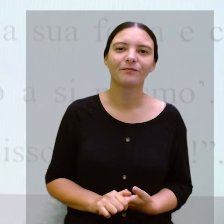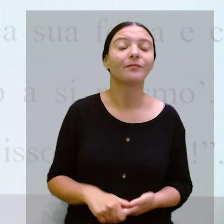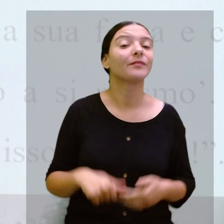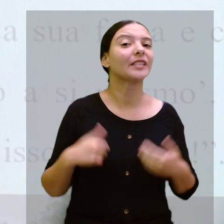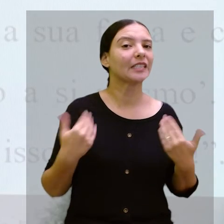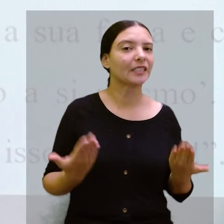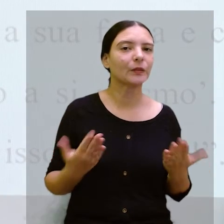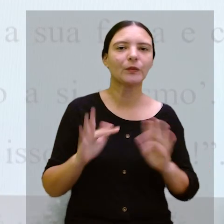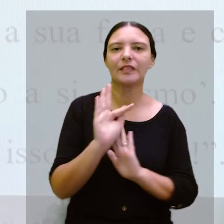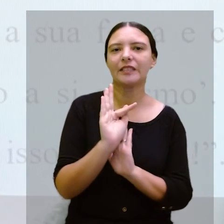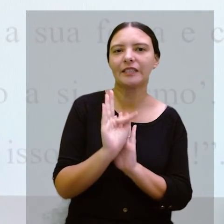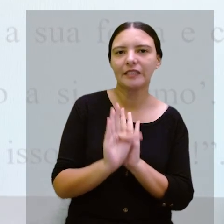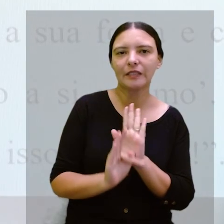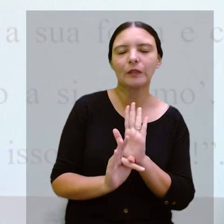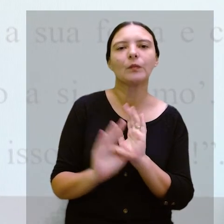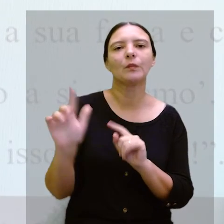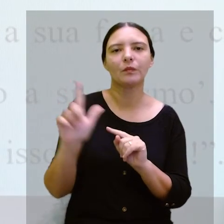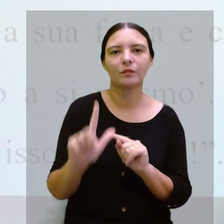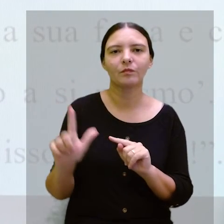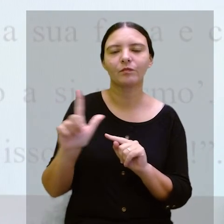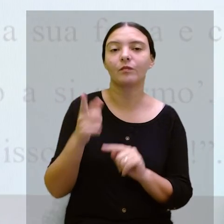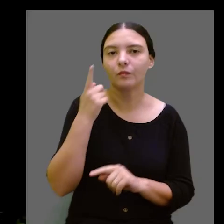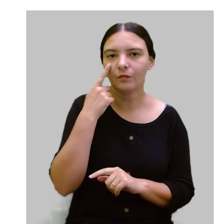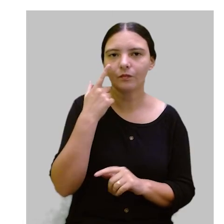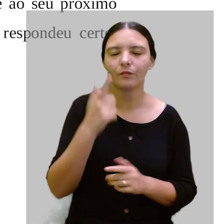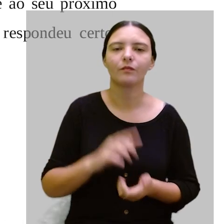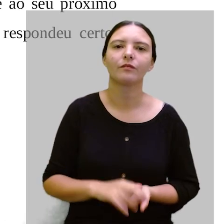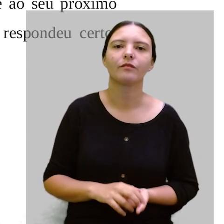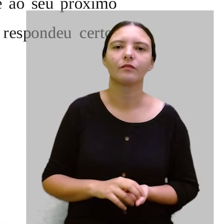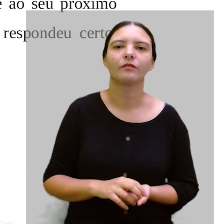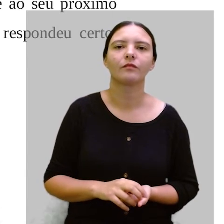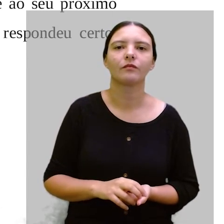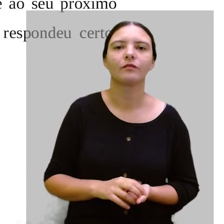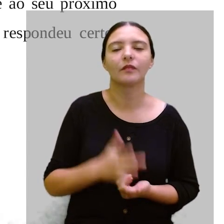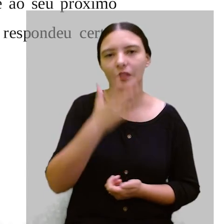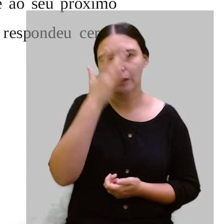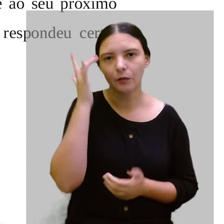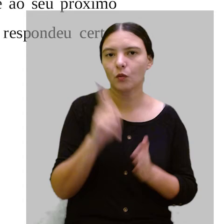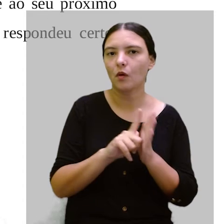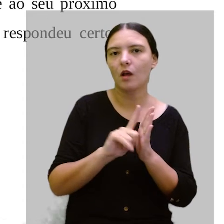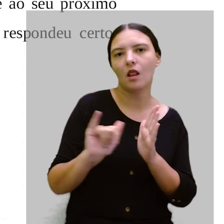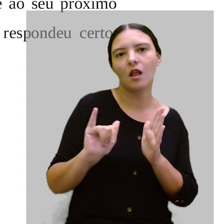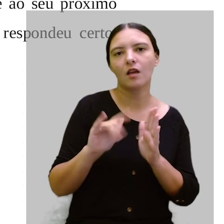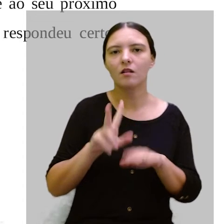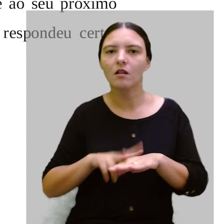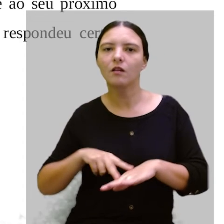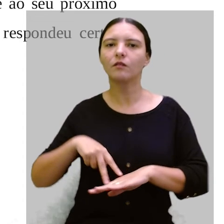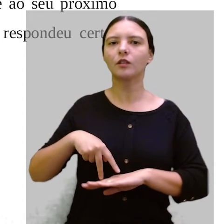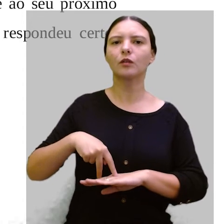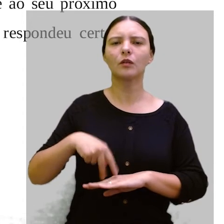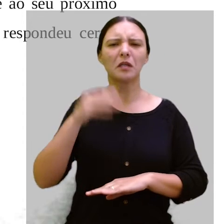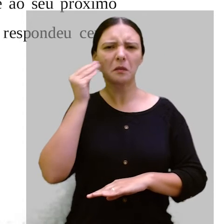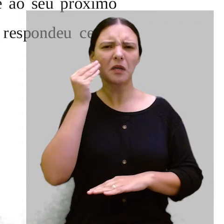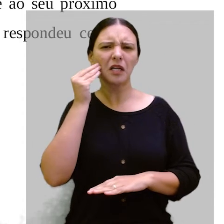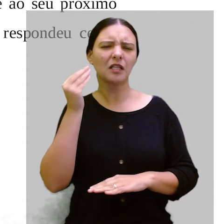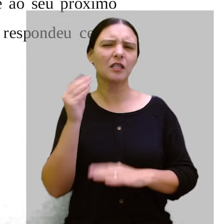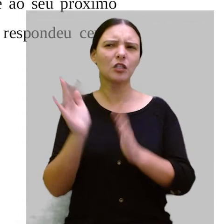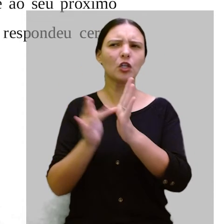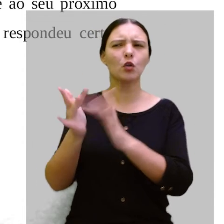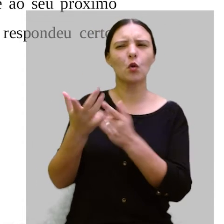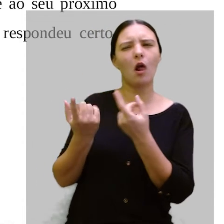Então, um texto literário, olha só. Um especialista em lei se levantou e, para tentar Jesus,